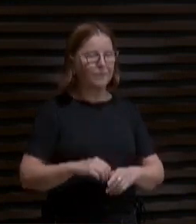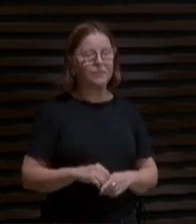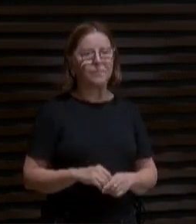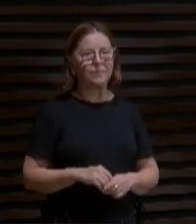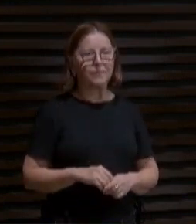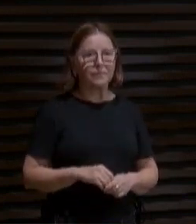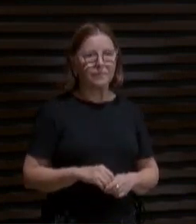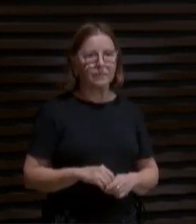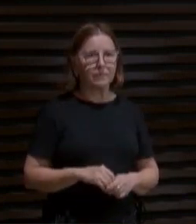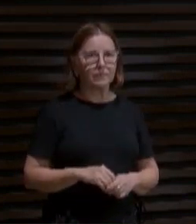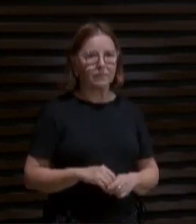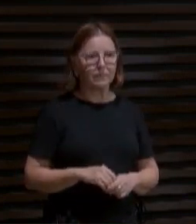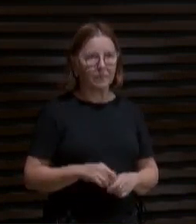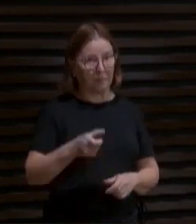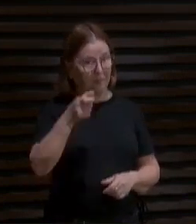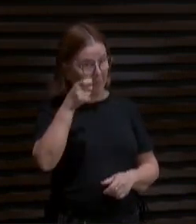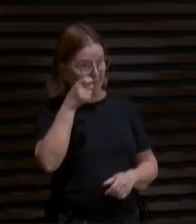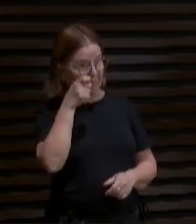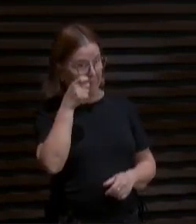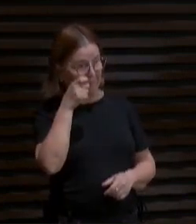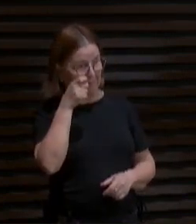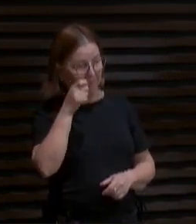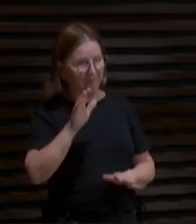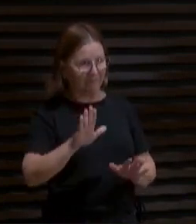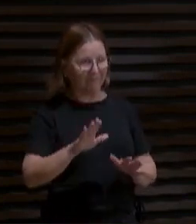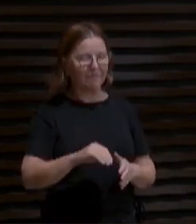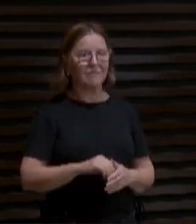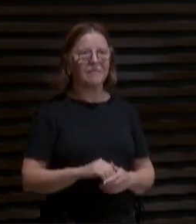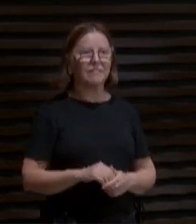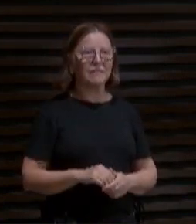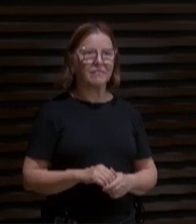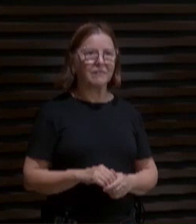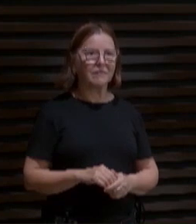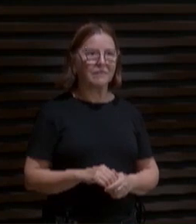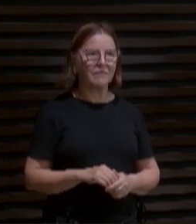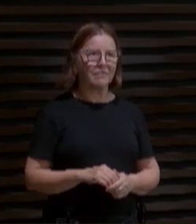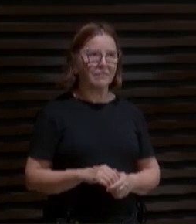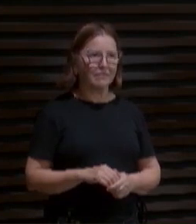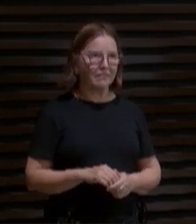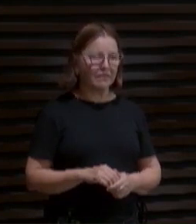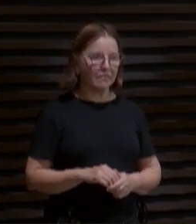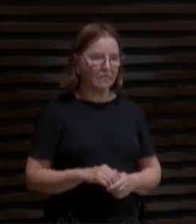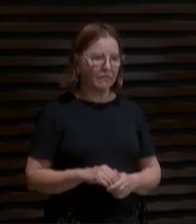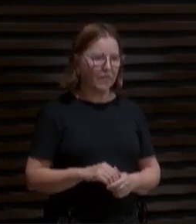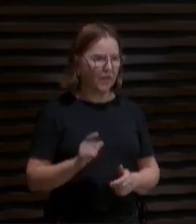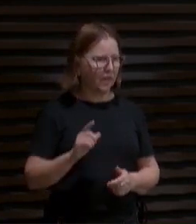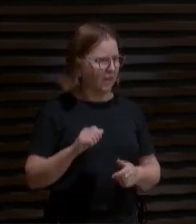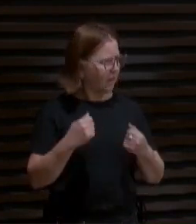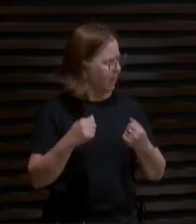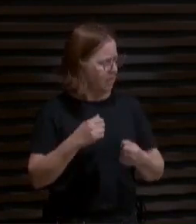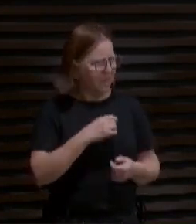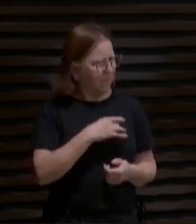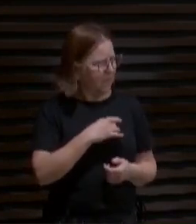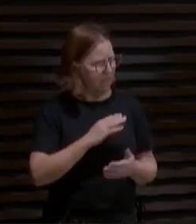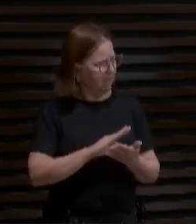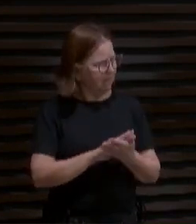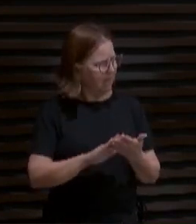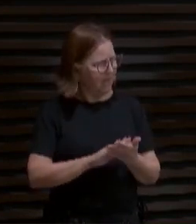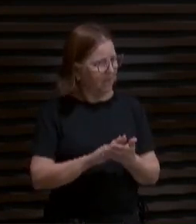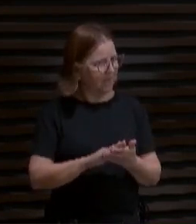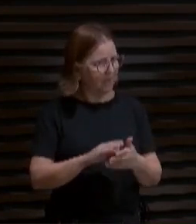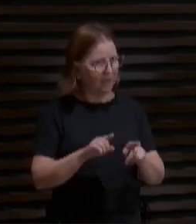Então, fique só atento, prestando atenção. Não é para ficar com medo, é para